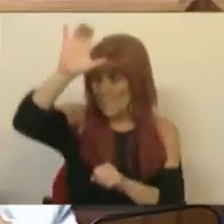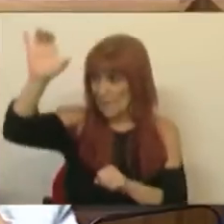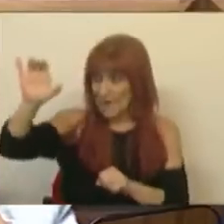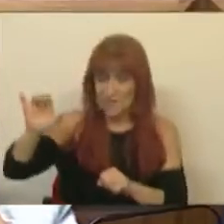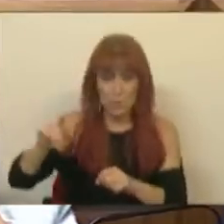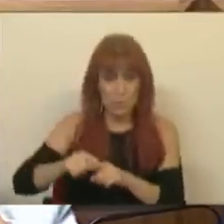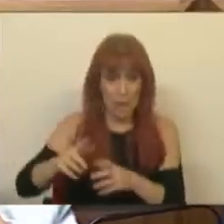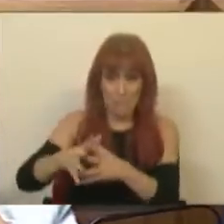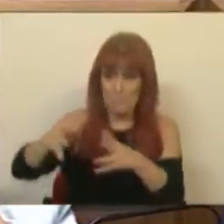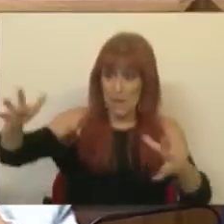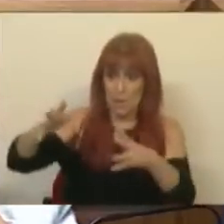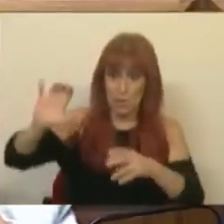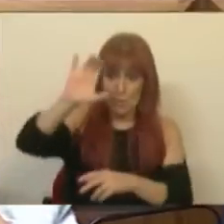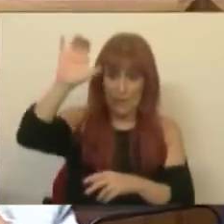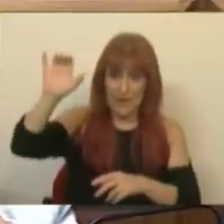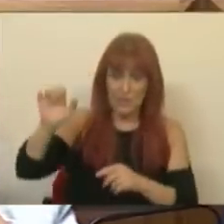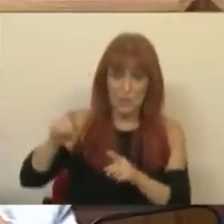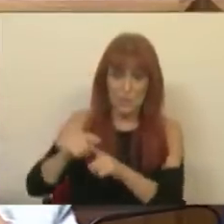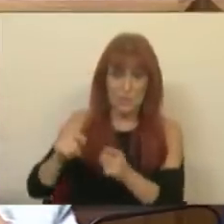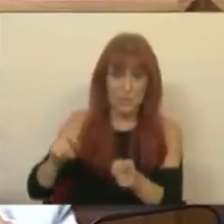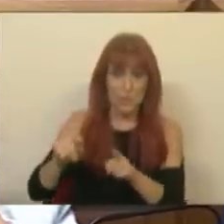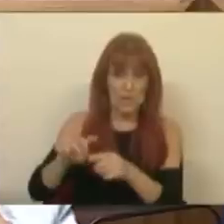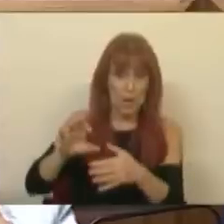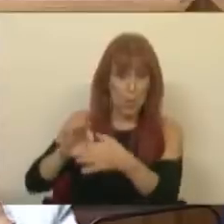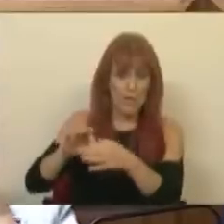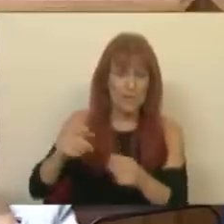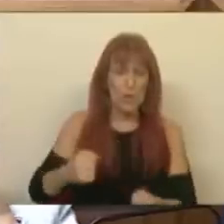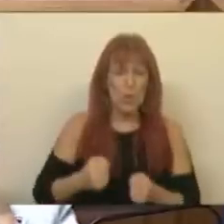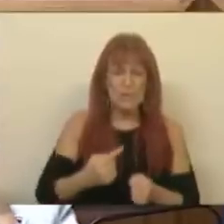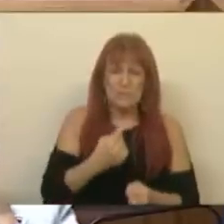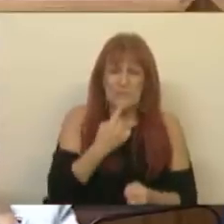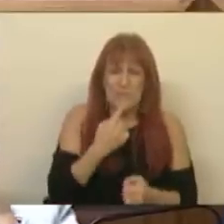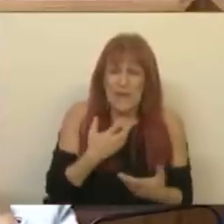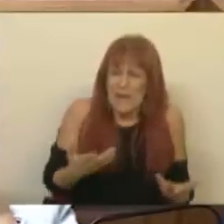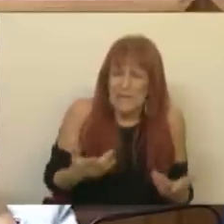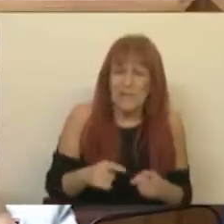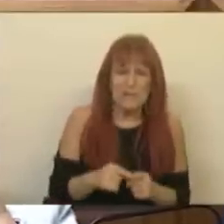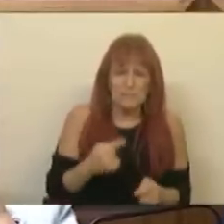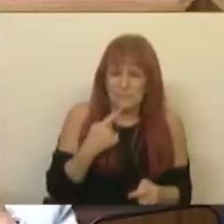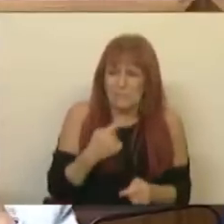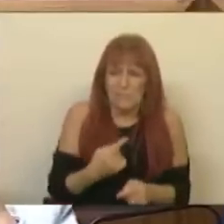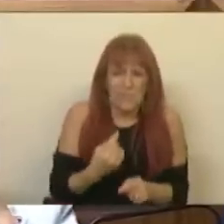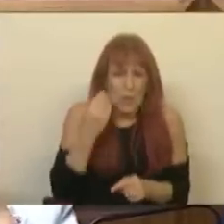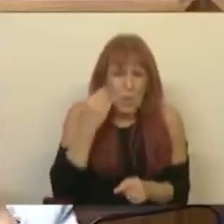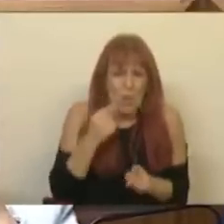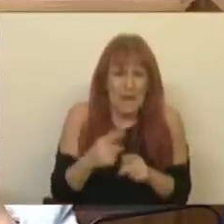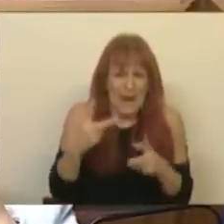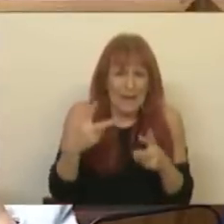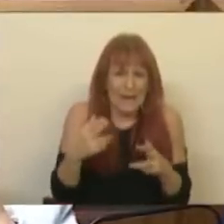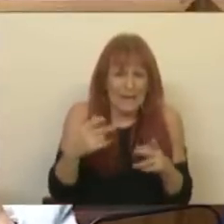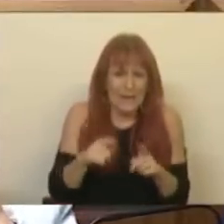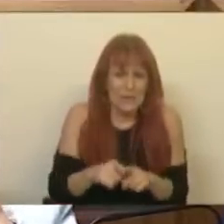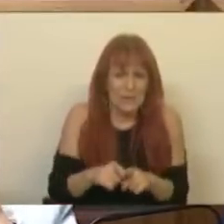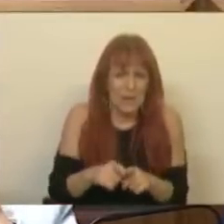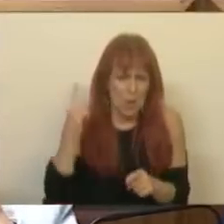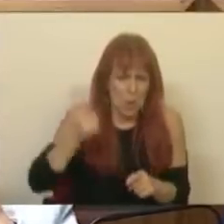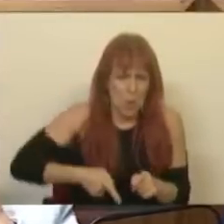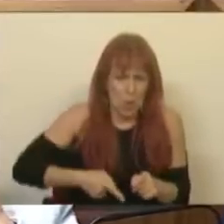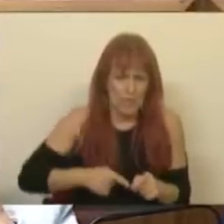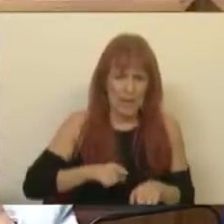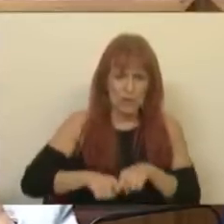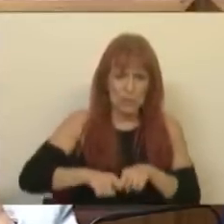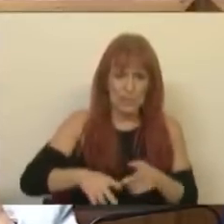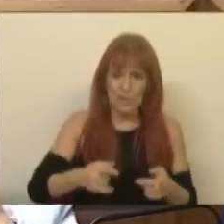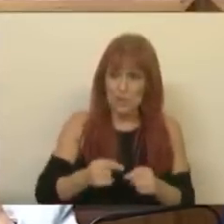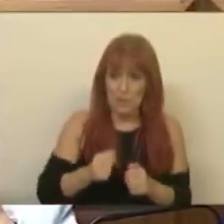grande parte dos outros países da correção Eu só consigo entender essa referência como uma crítica Severa as